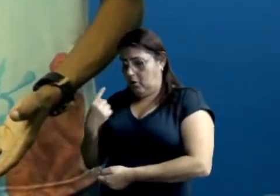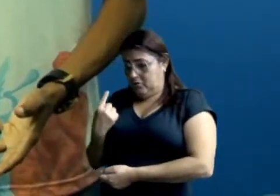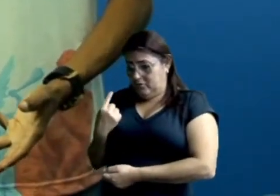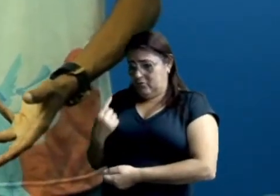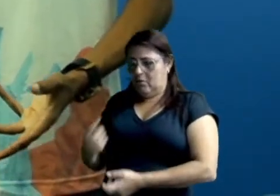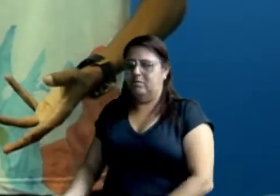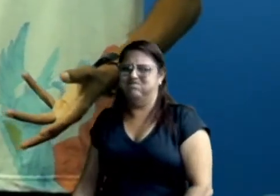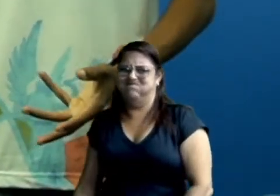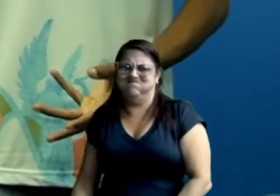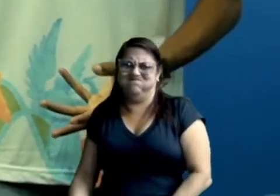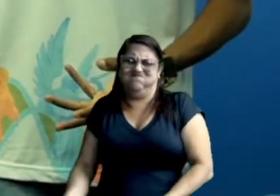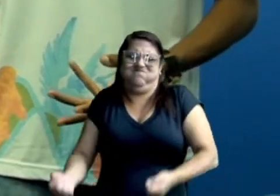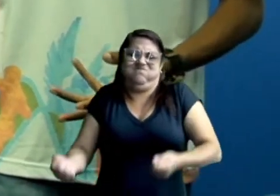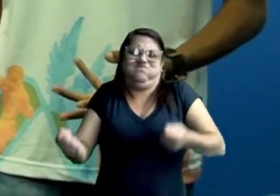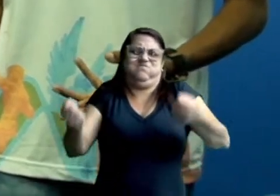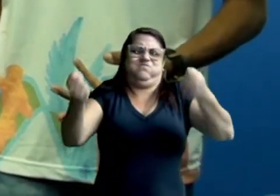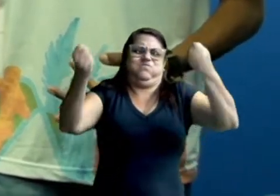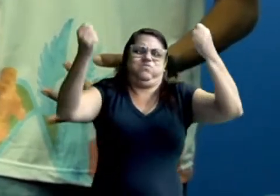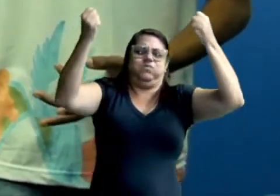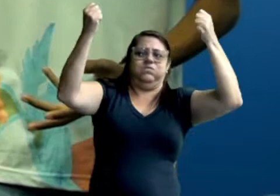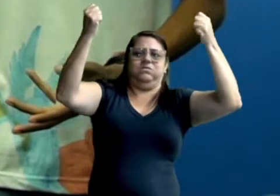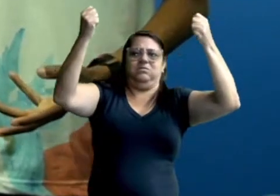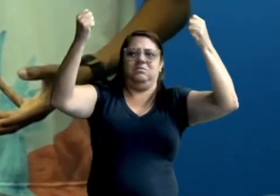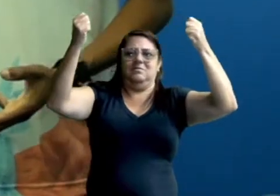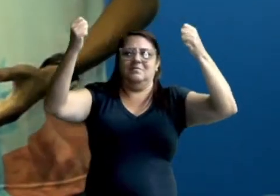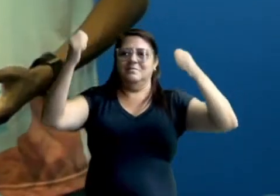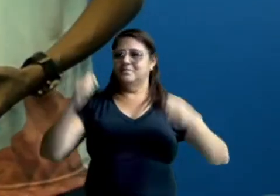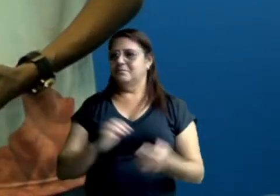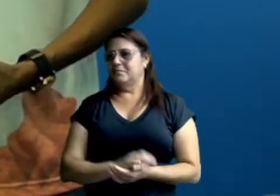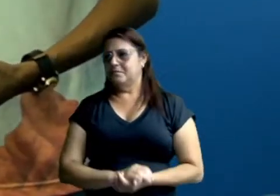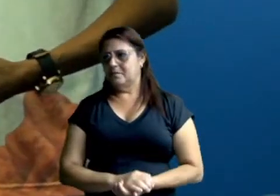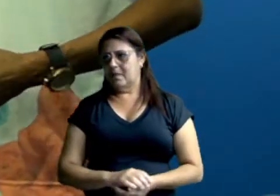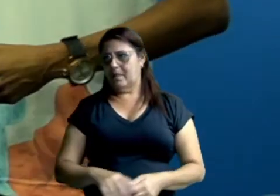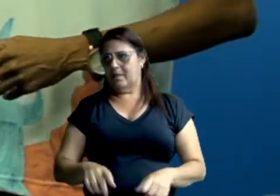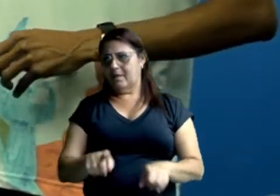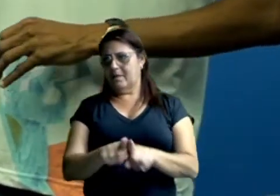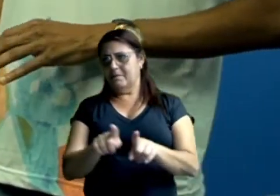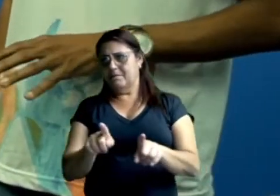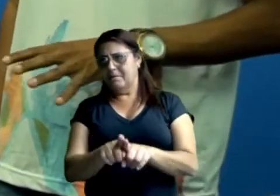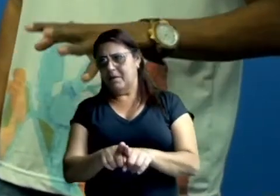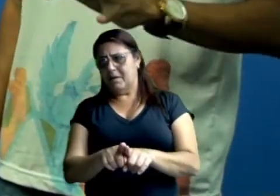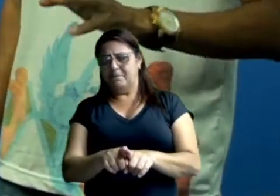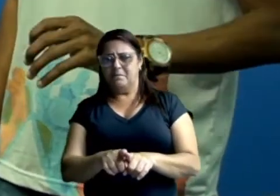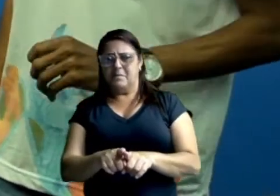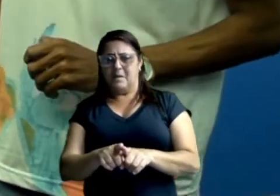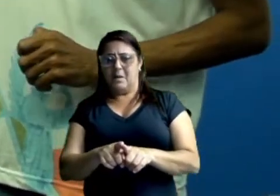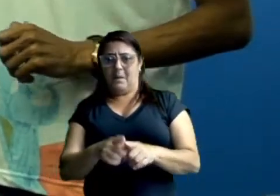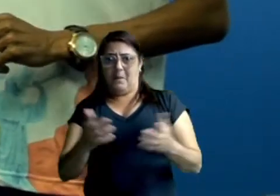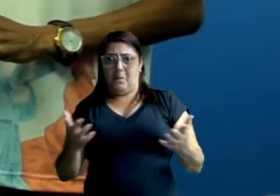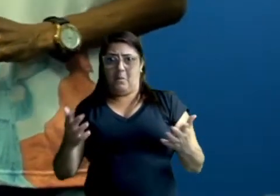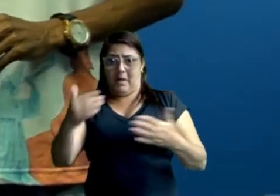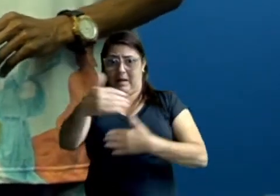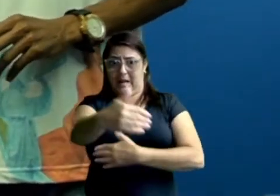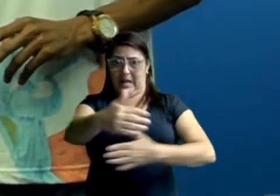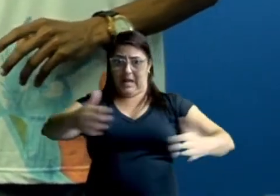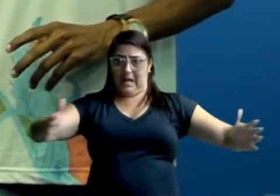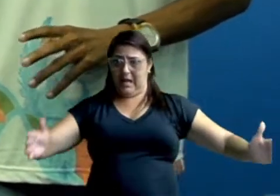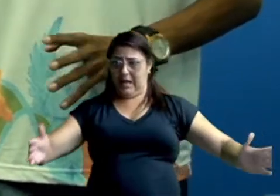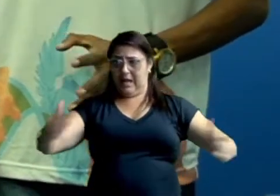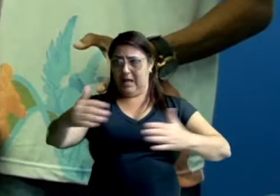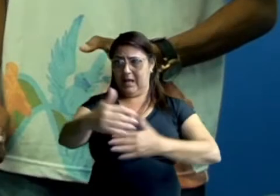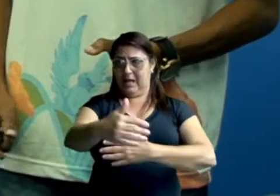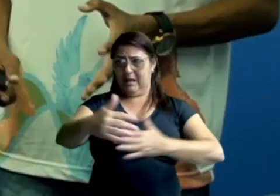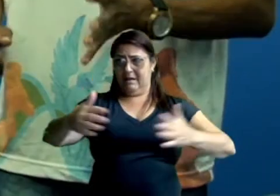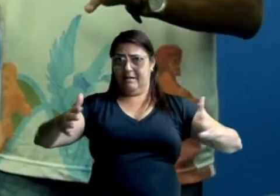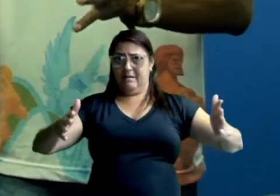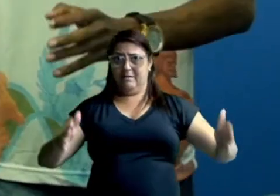colocar. Bom? Beleza? E para empurrar, por exemplo, uma caixa,